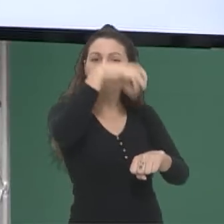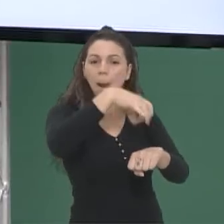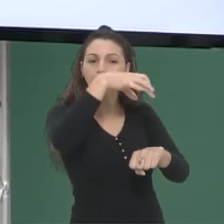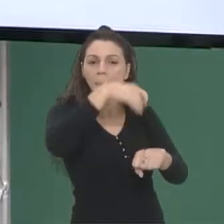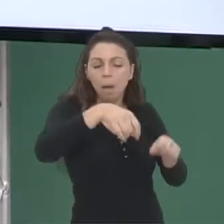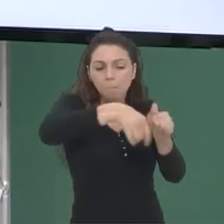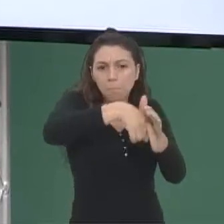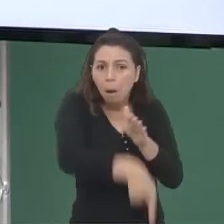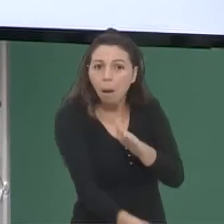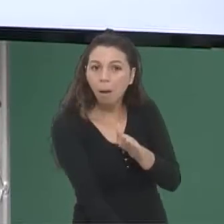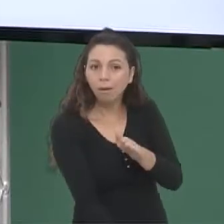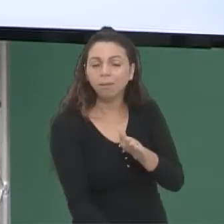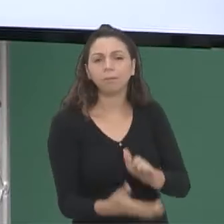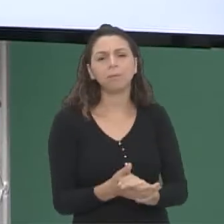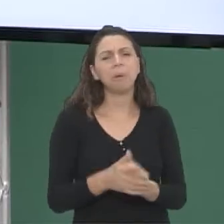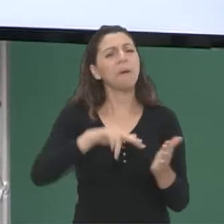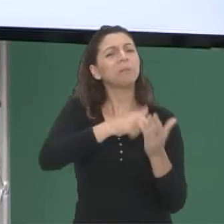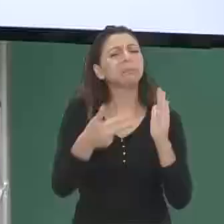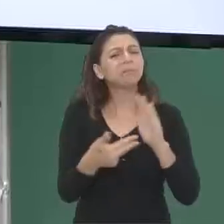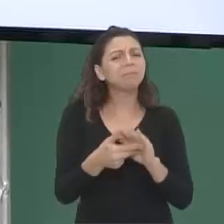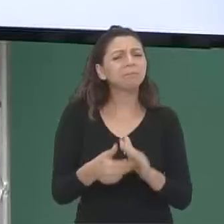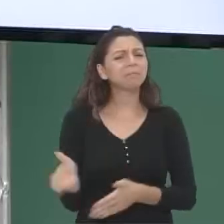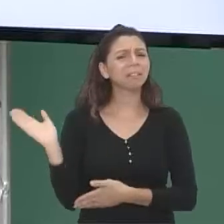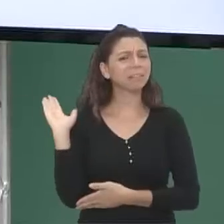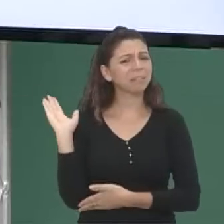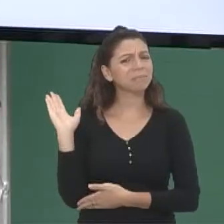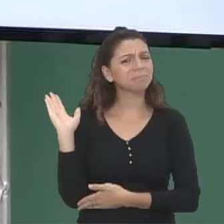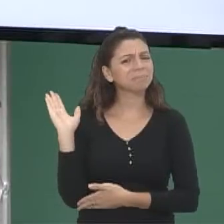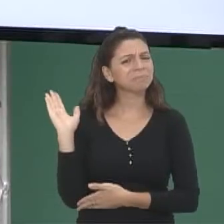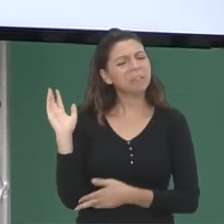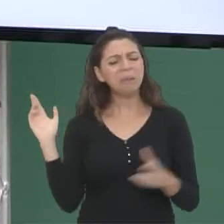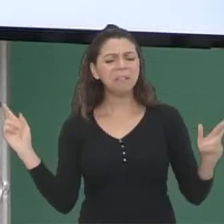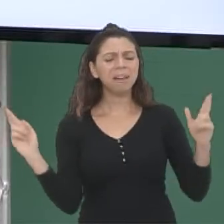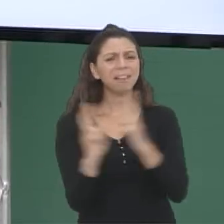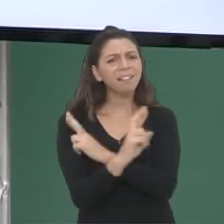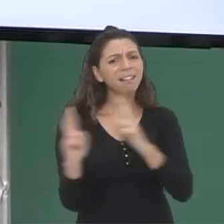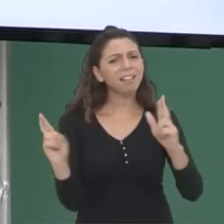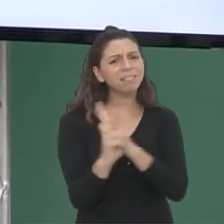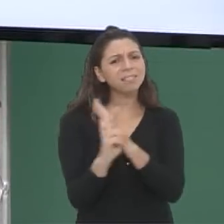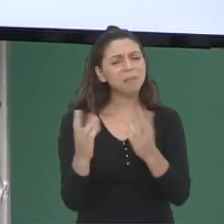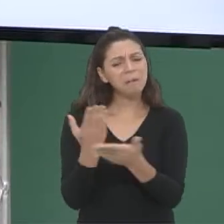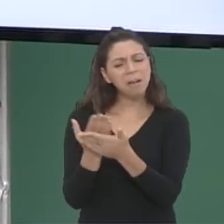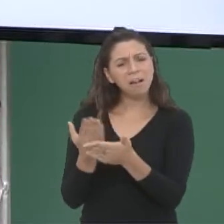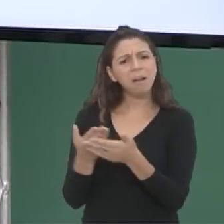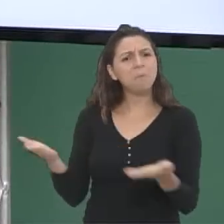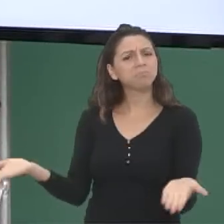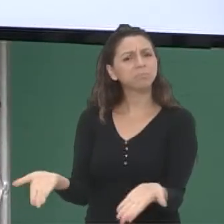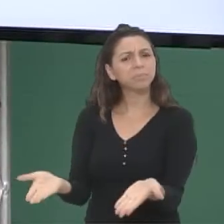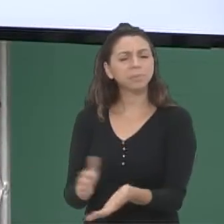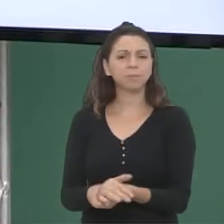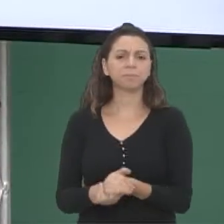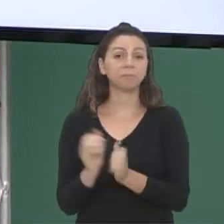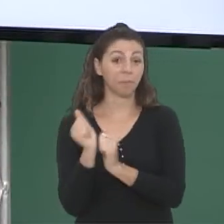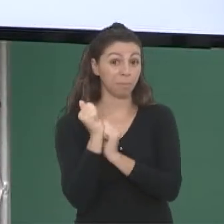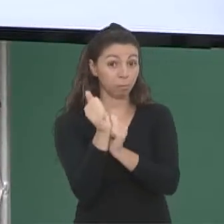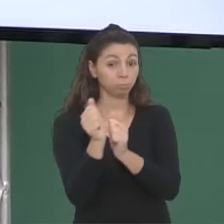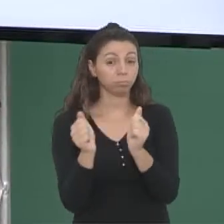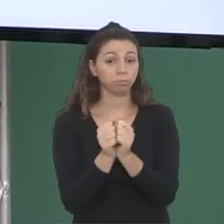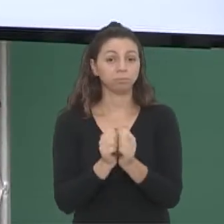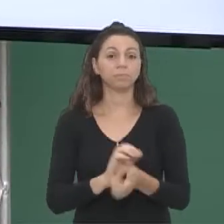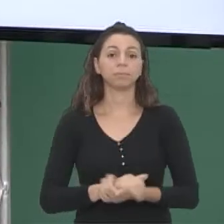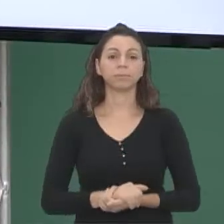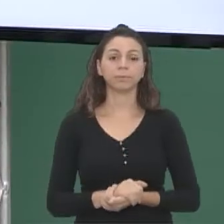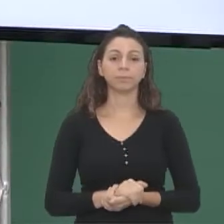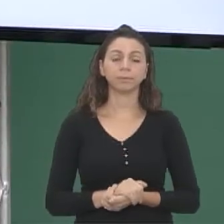que será que ele significa? E qual é a relação dele com a nossa aula de hoje? Então vamos acompanhar. Esse ditado